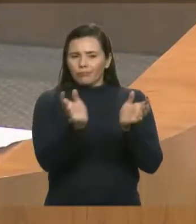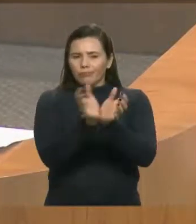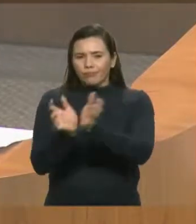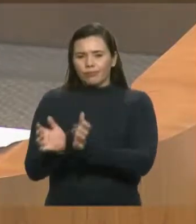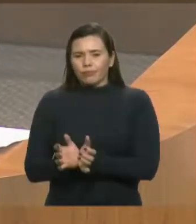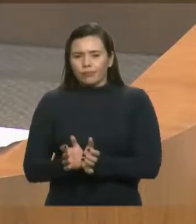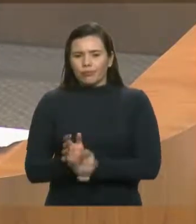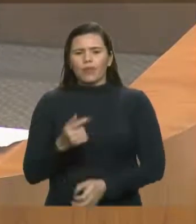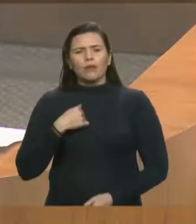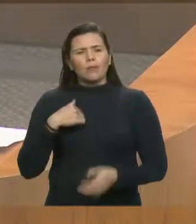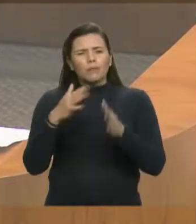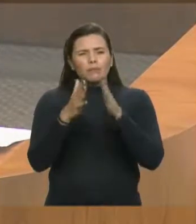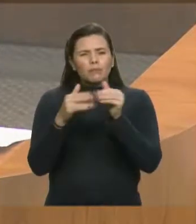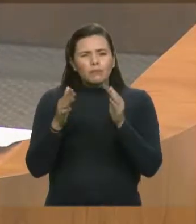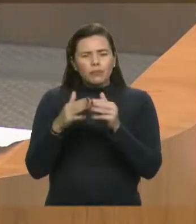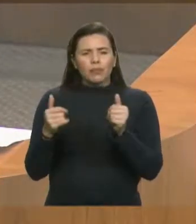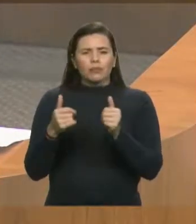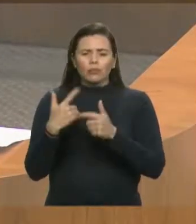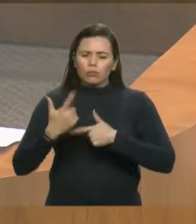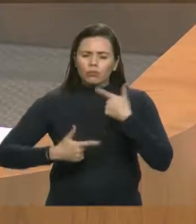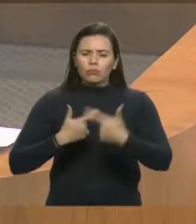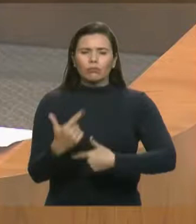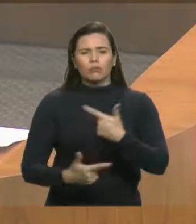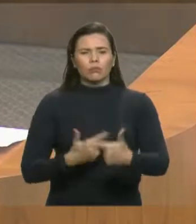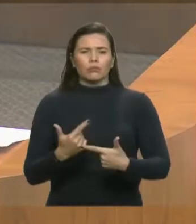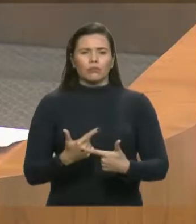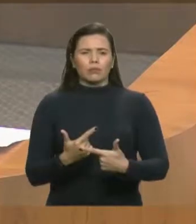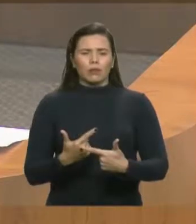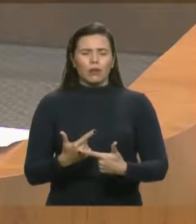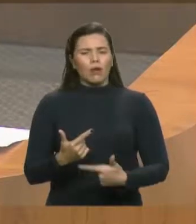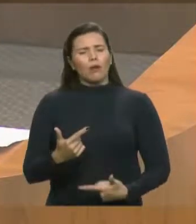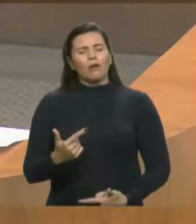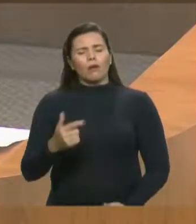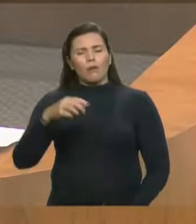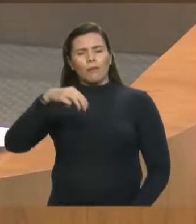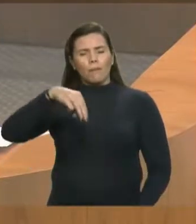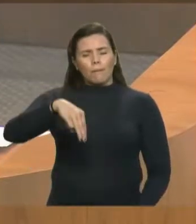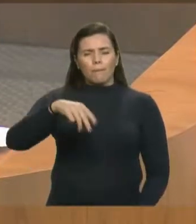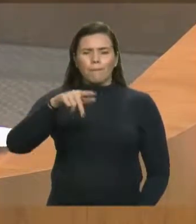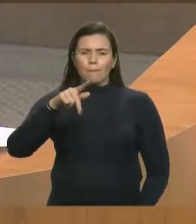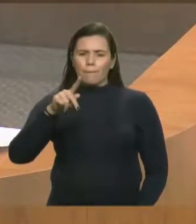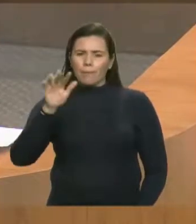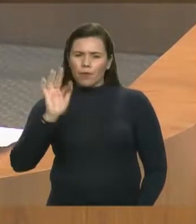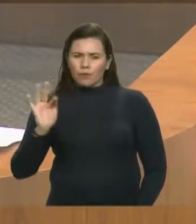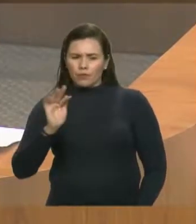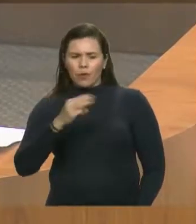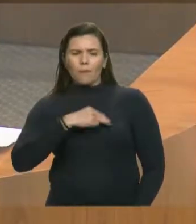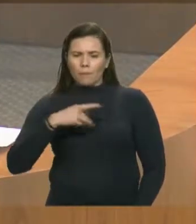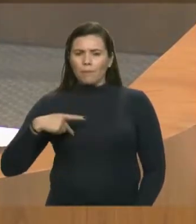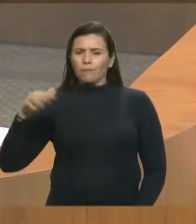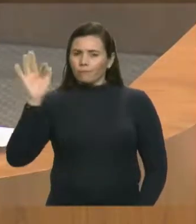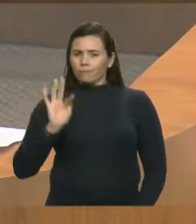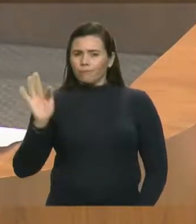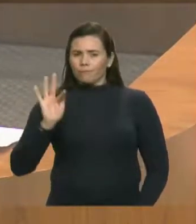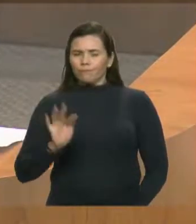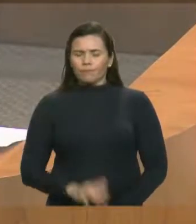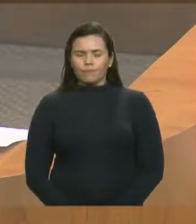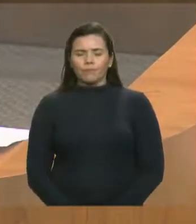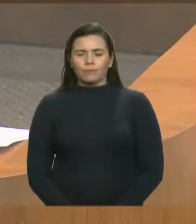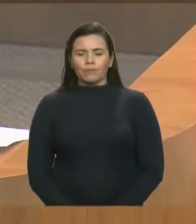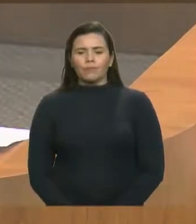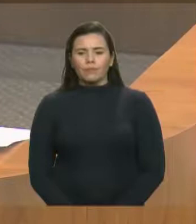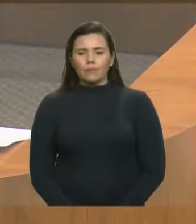muito maior, além do que já tem, do Ministério Público Federal. Eu peço também, aqui desta tribuna,